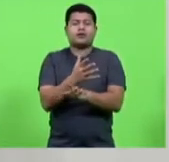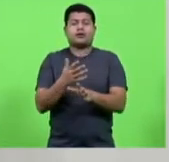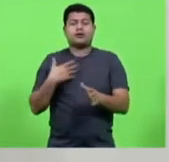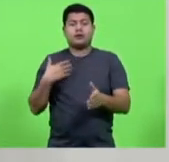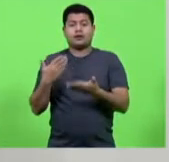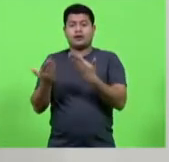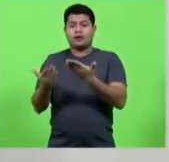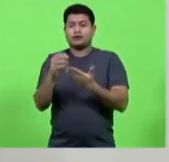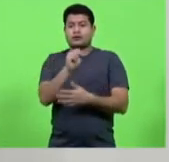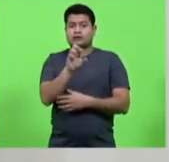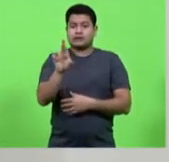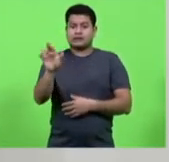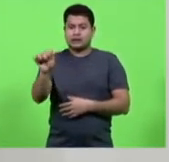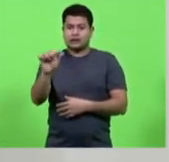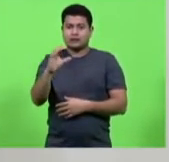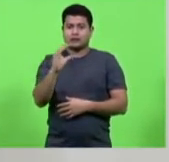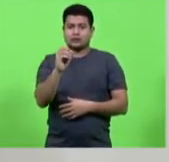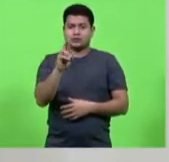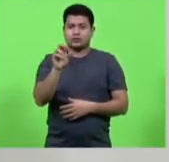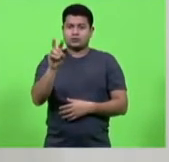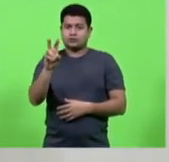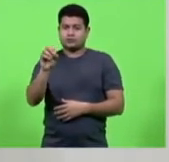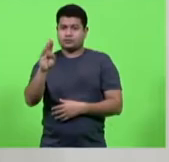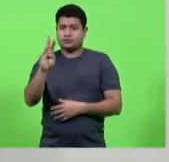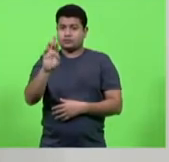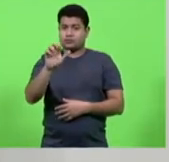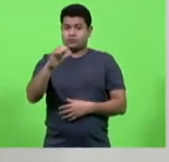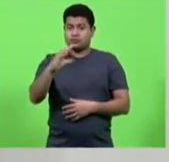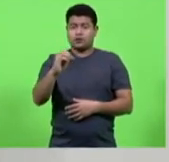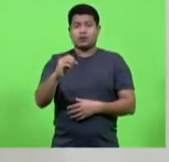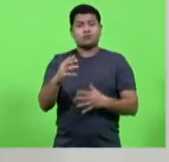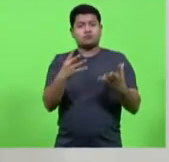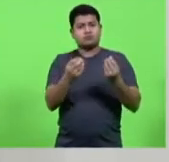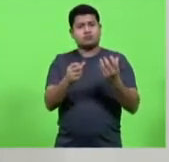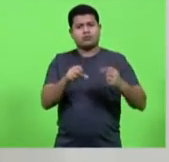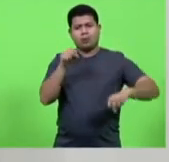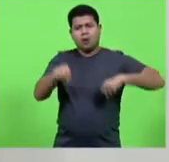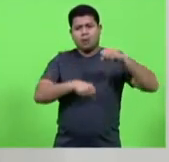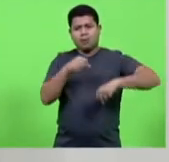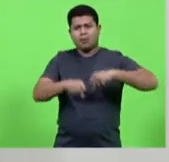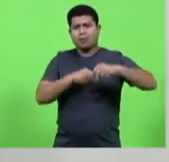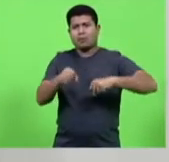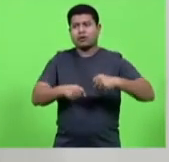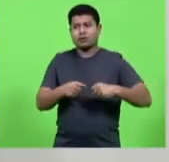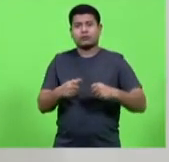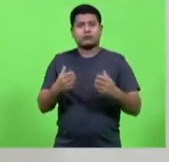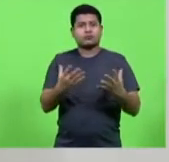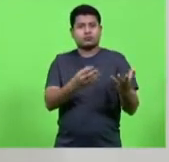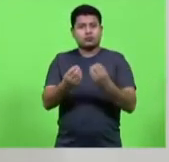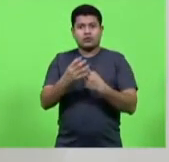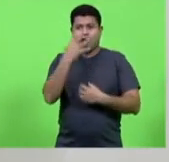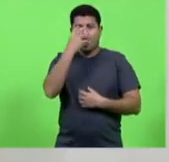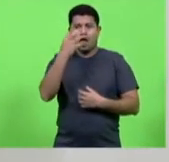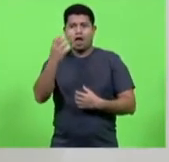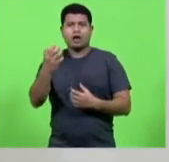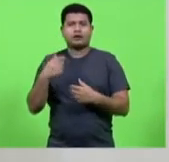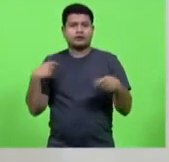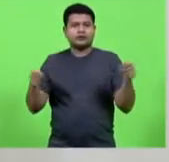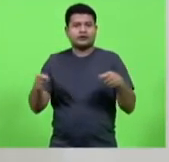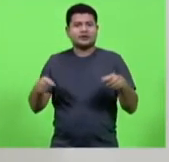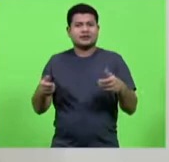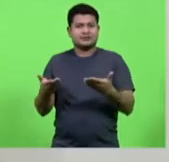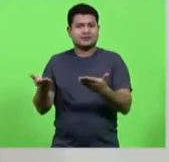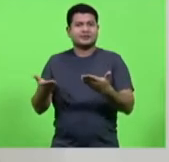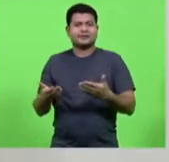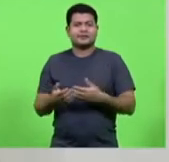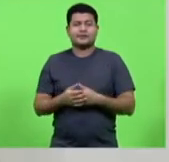também atrairá cada vez mais cicloturistas, né? Uma modalidade que vem crescendo e que aqui eu lembro que